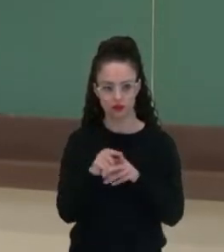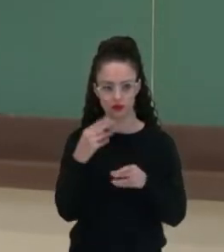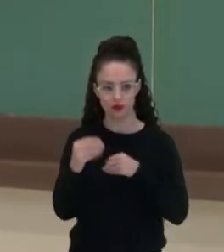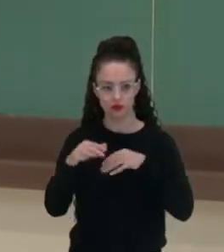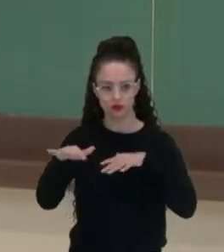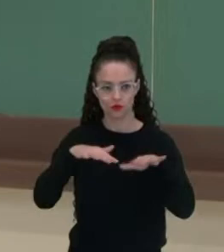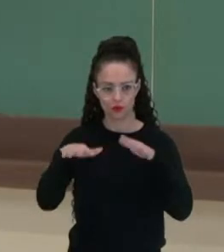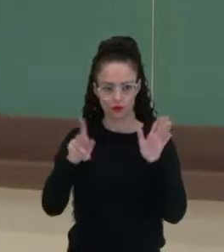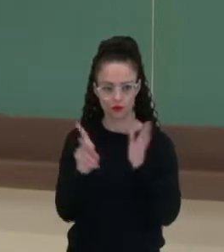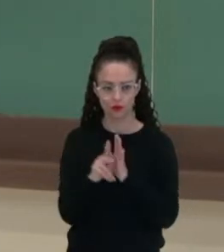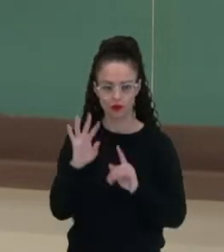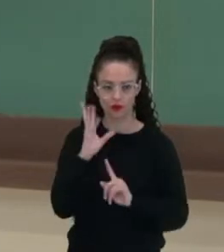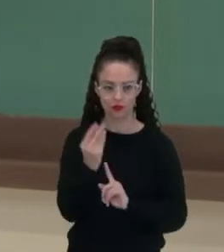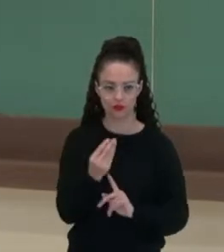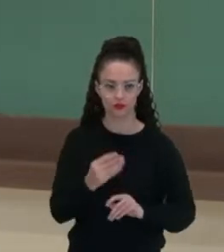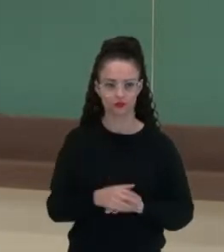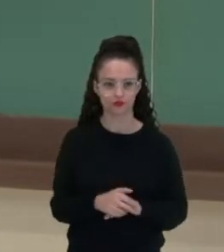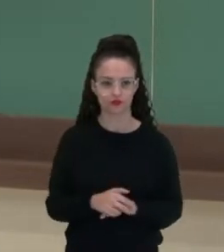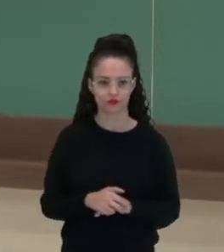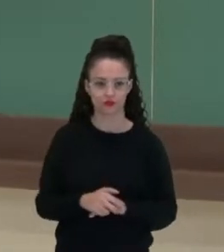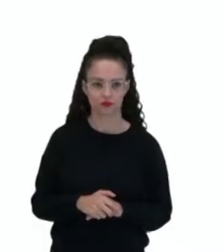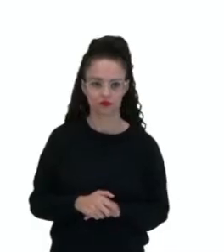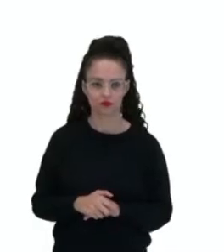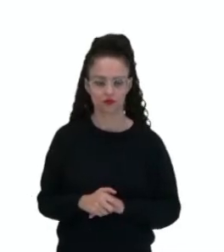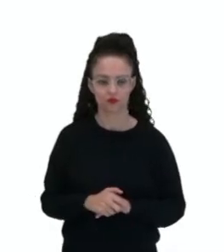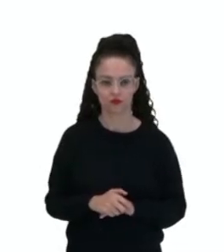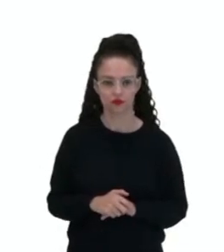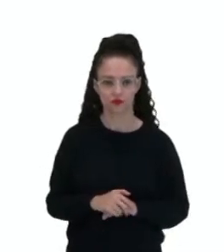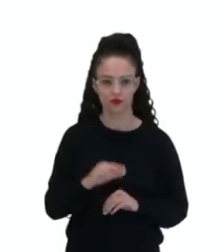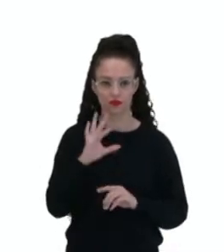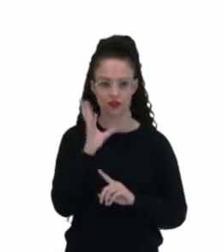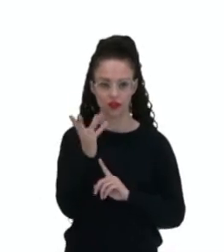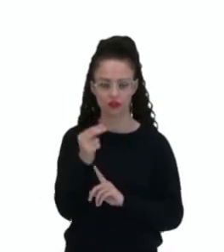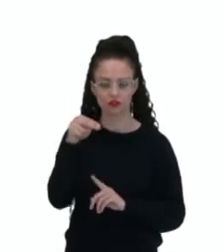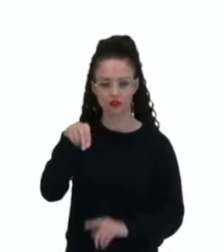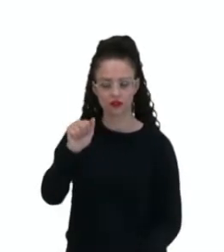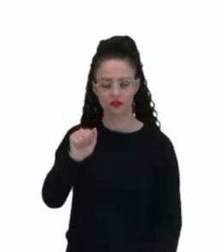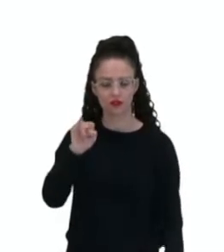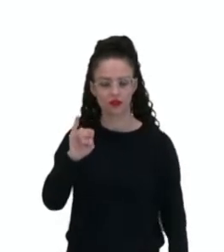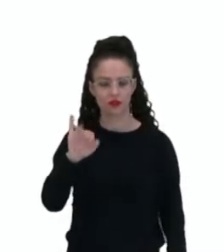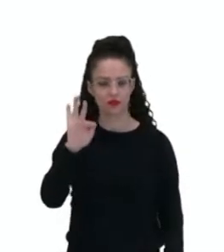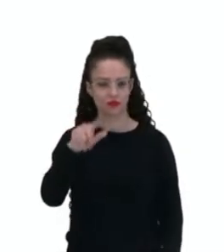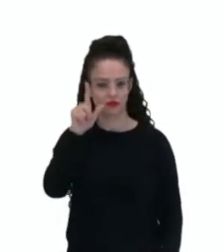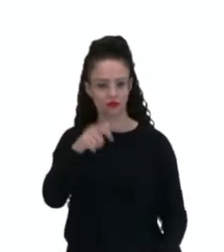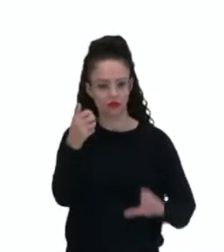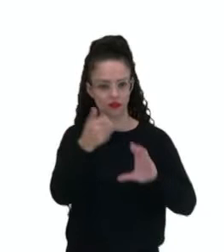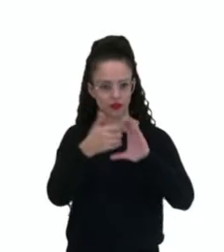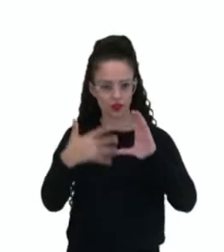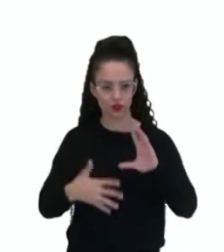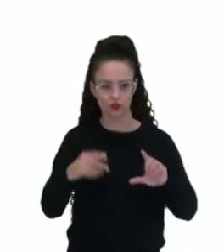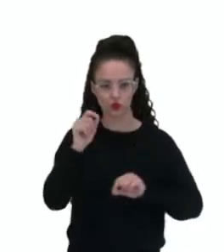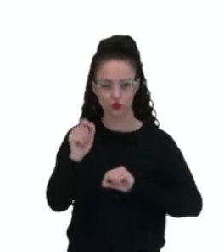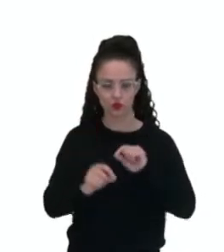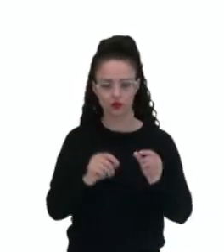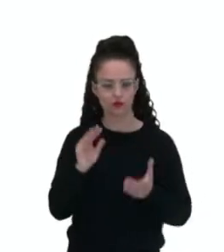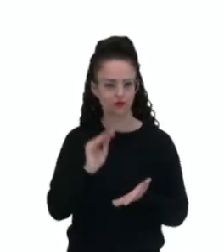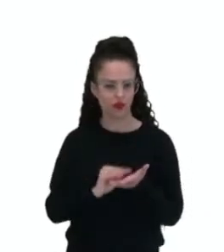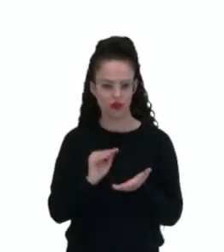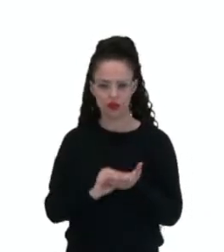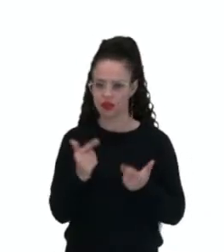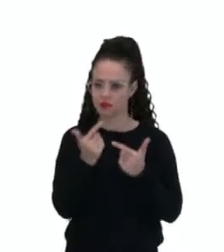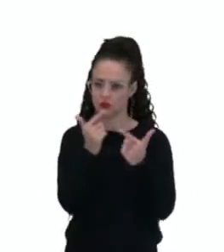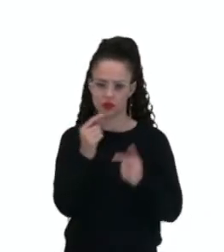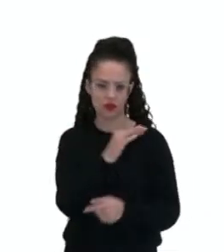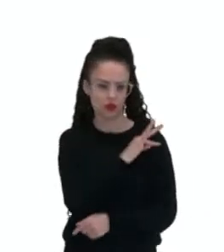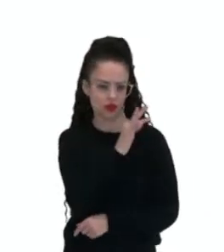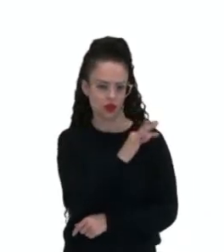movimento aí dessa arte. Então, a arte naif, né, então ela se caracteriza também pela ausência das técnicas